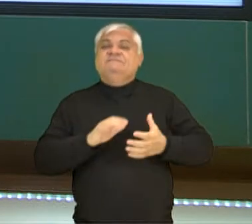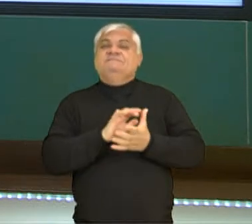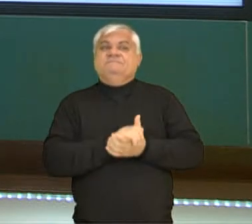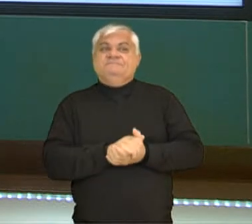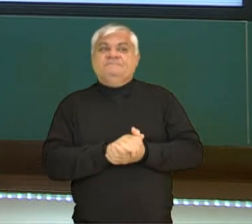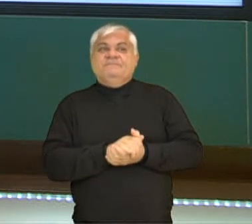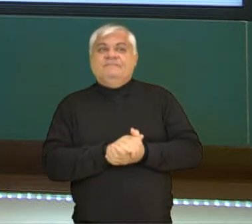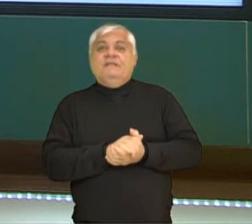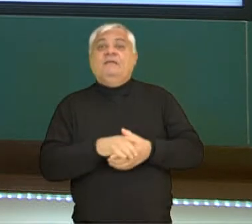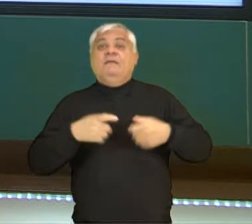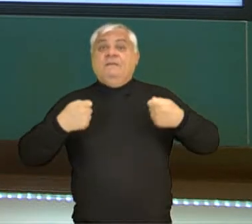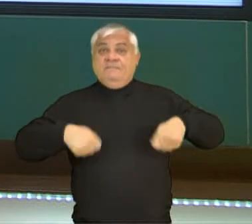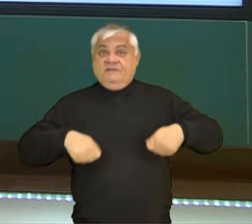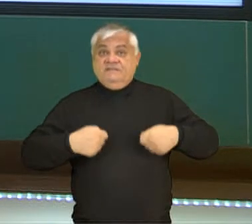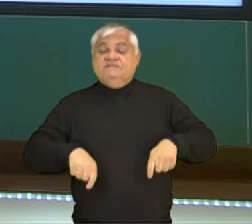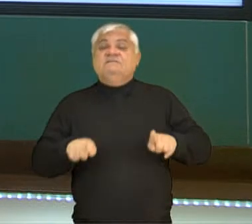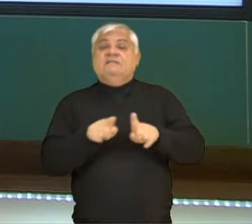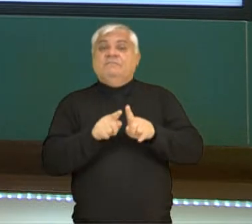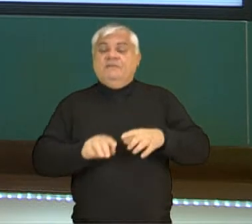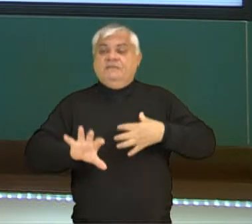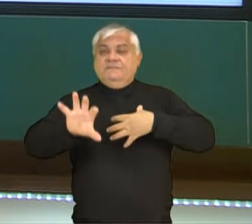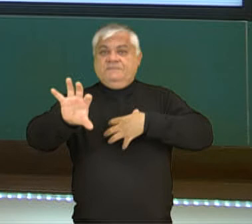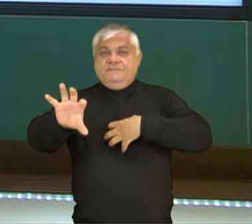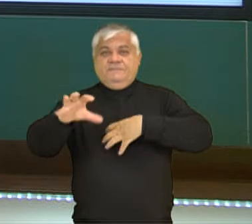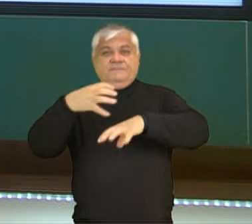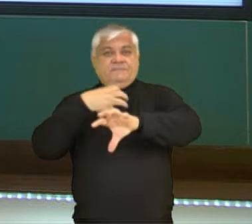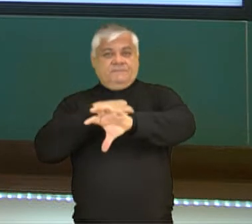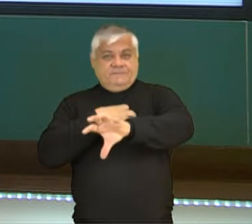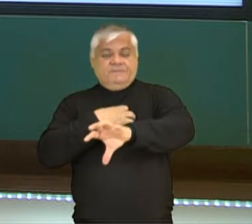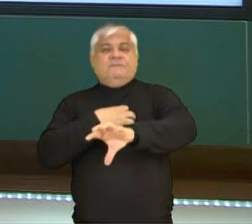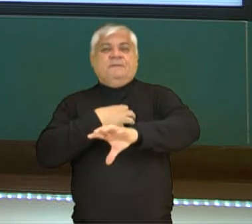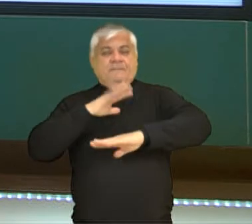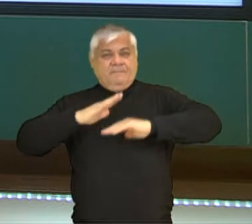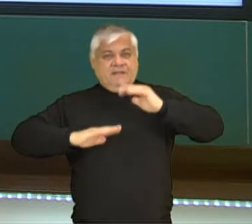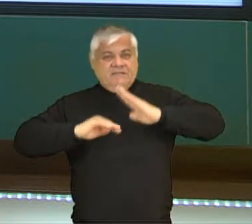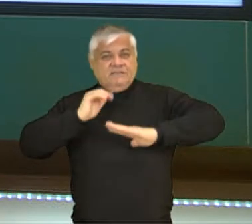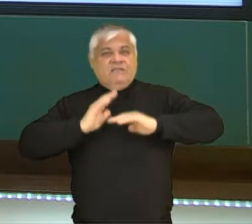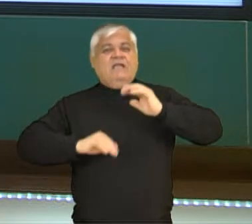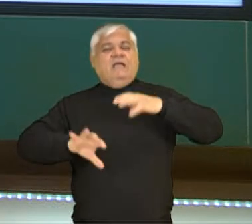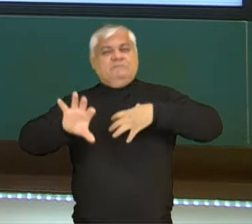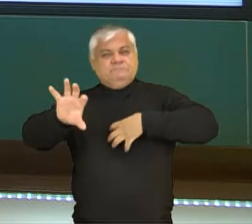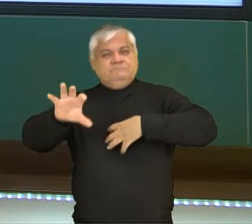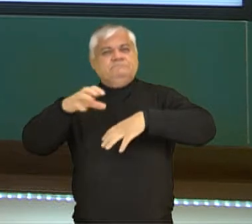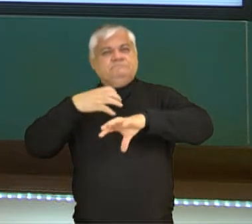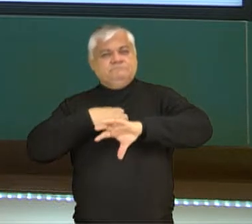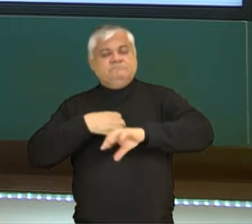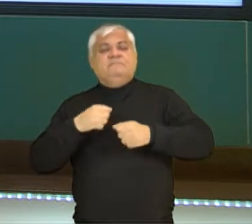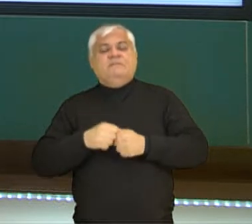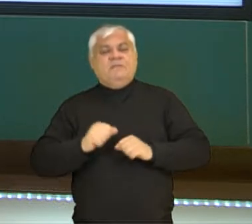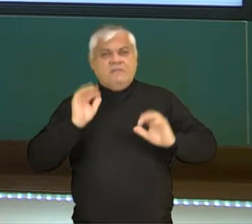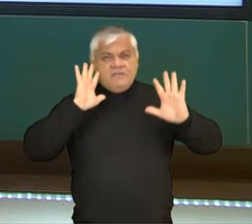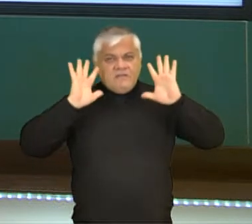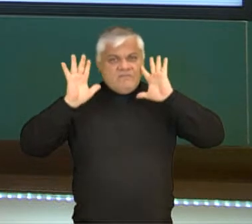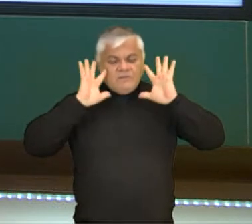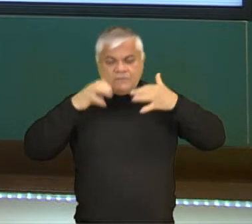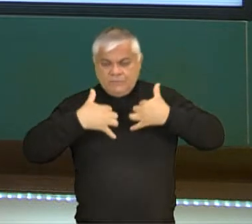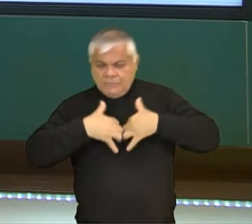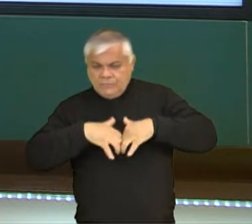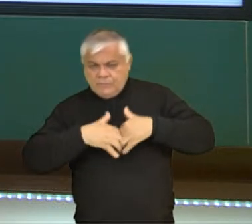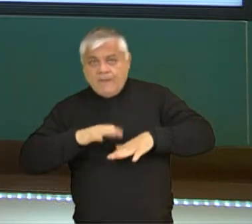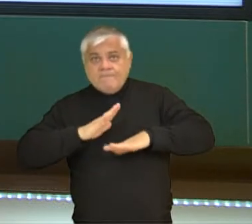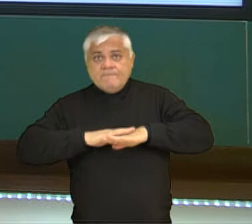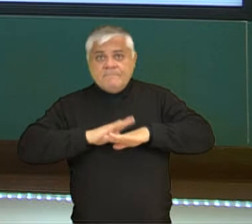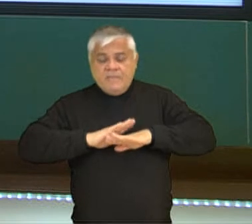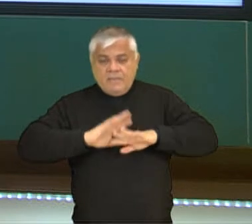reflexão. Devemos nos colocar no lugar do outro, né? Praticar a empatia e refletir se as nossas